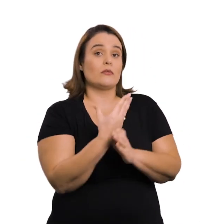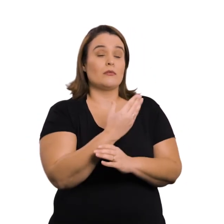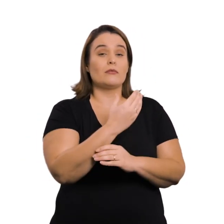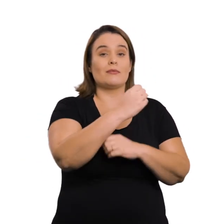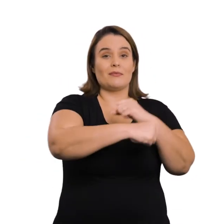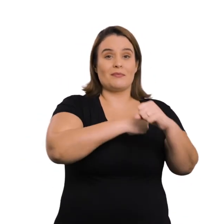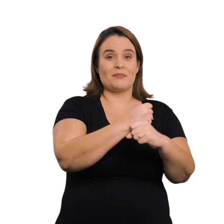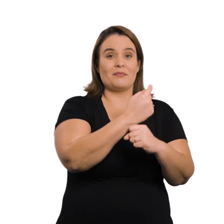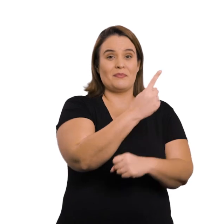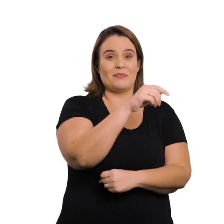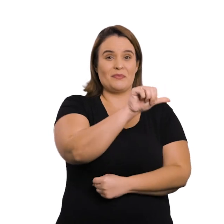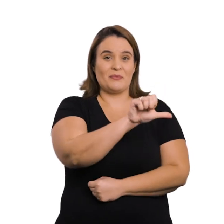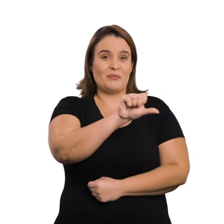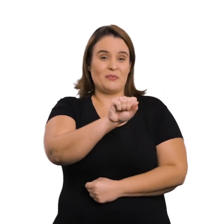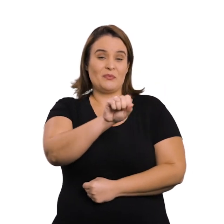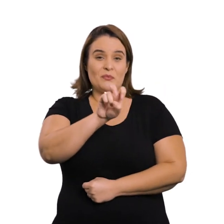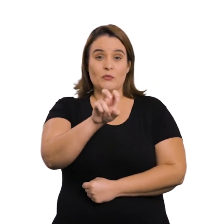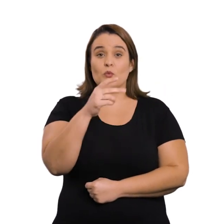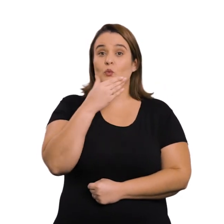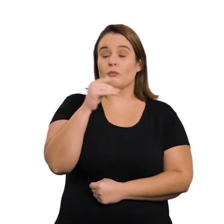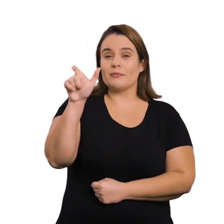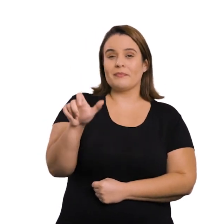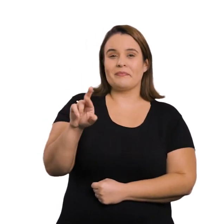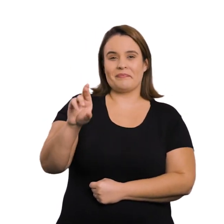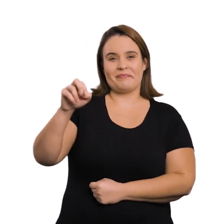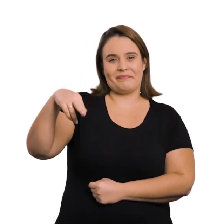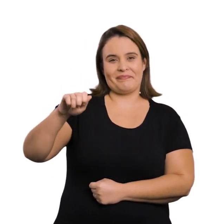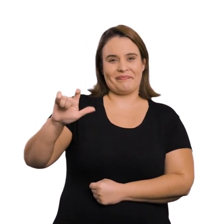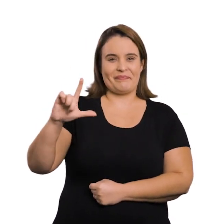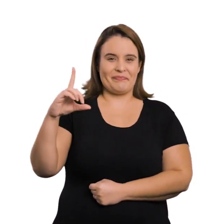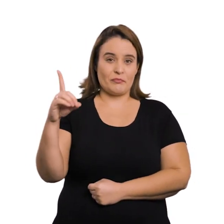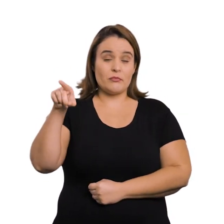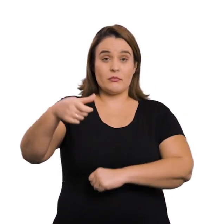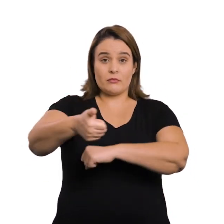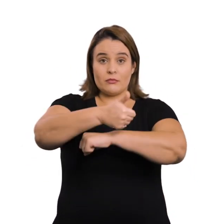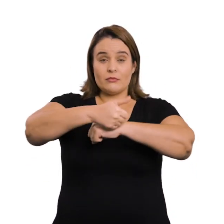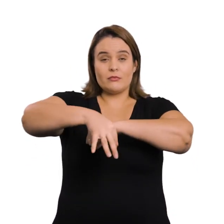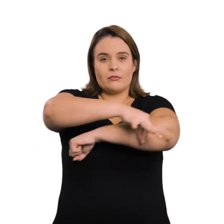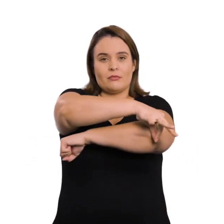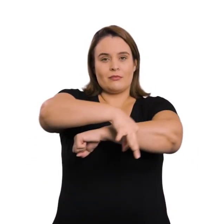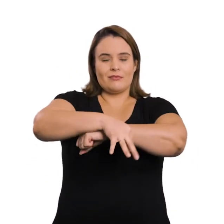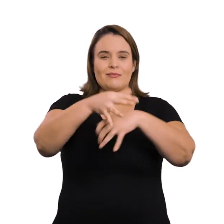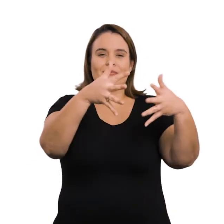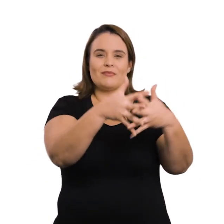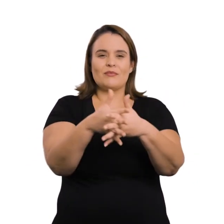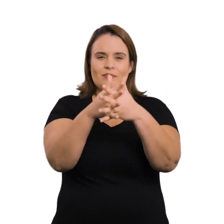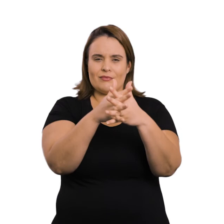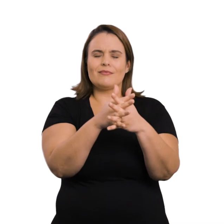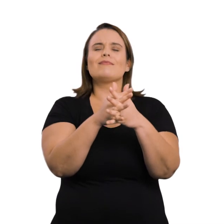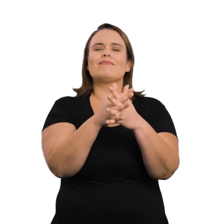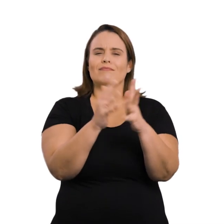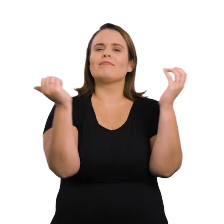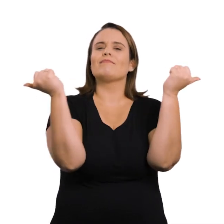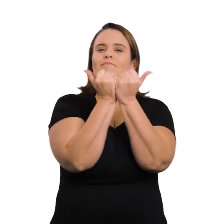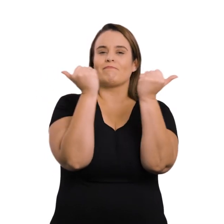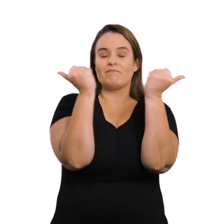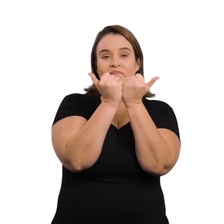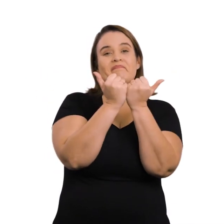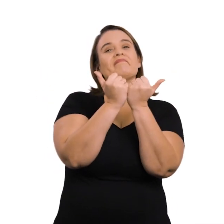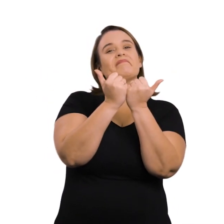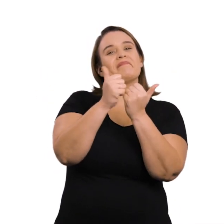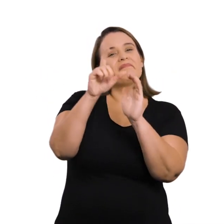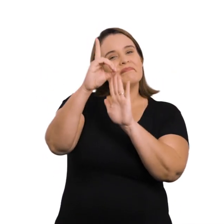elaborado em 1985 por Ronald Mace, um arquiteto americano, defensor dos direitos de pessoas